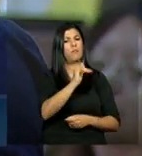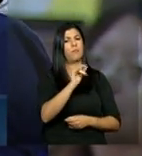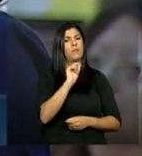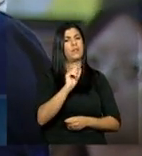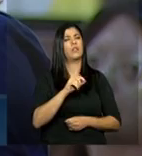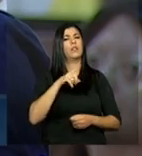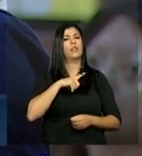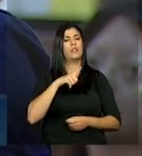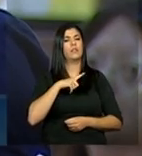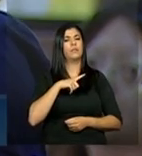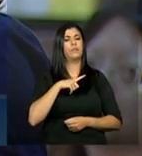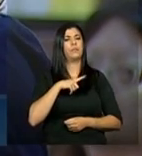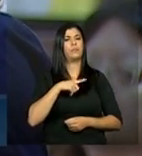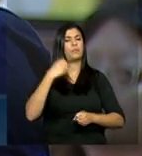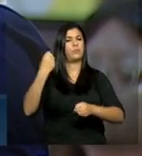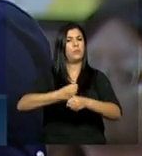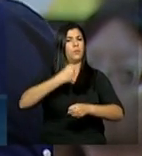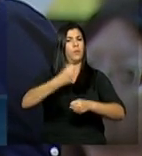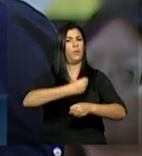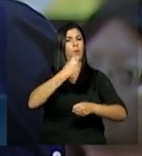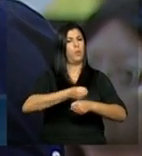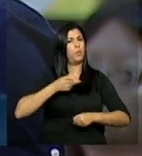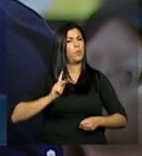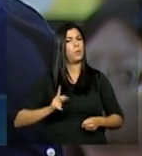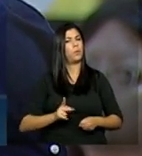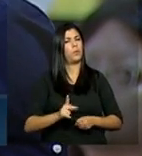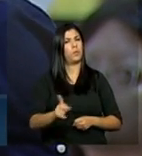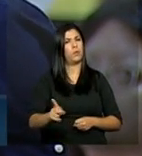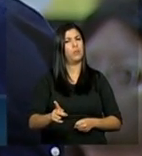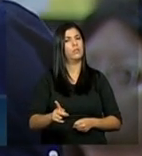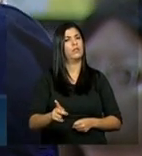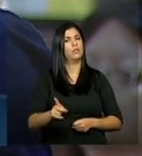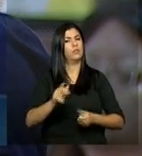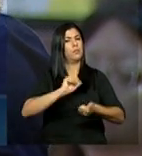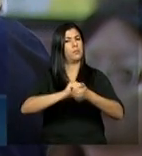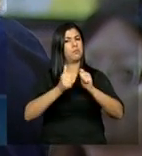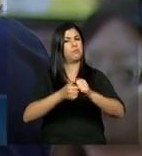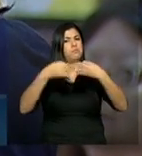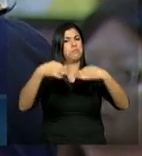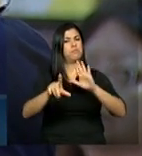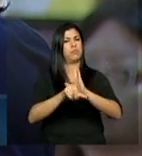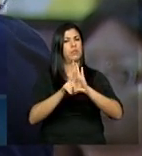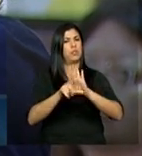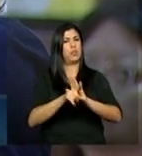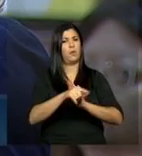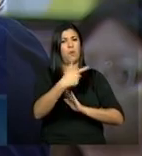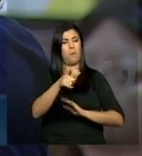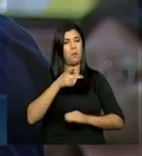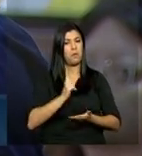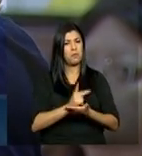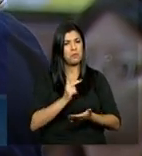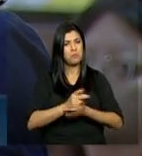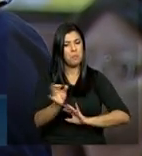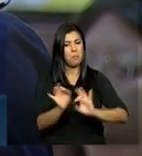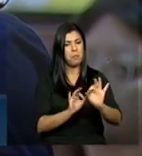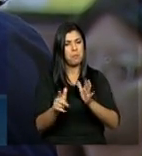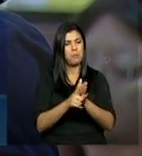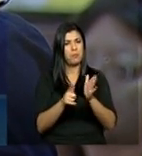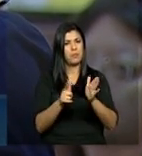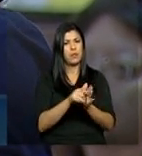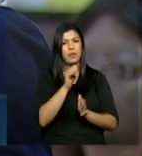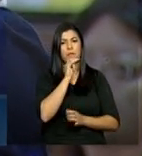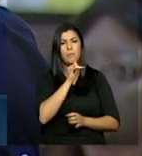tem obras que continuam com selo adequado e sequer saíram do papel, né? Como é o caso